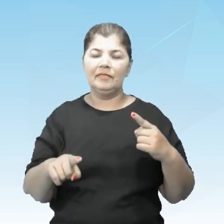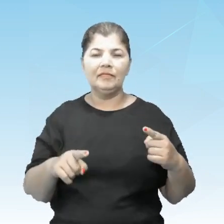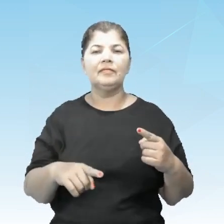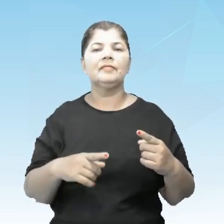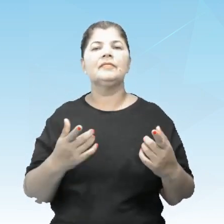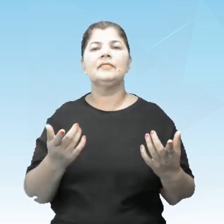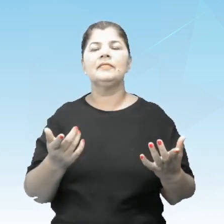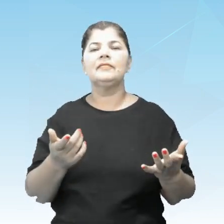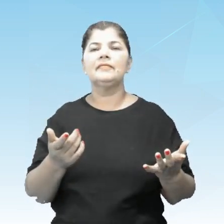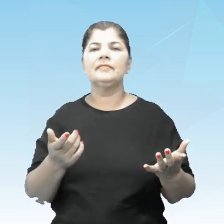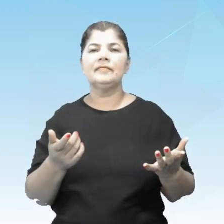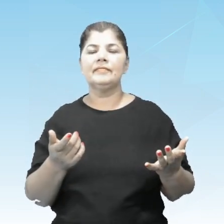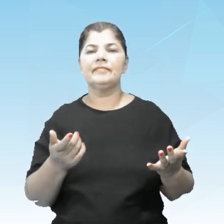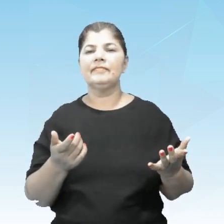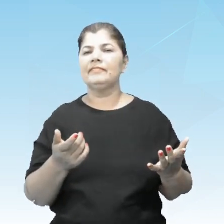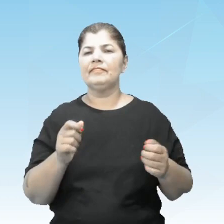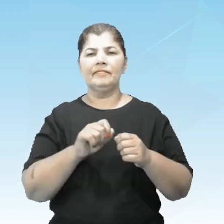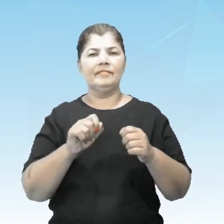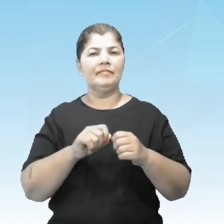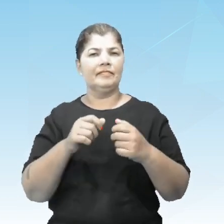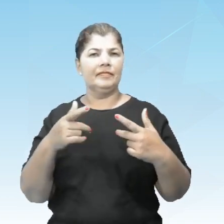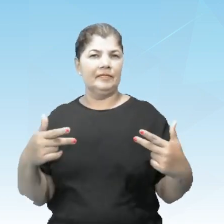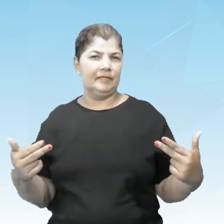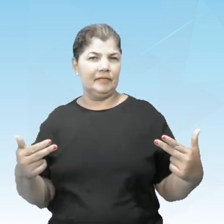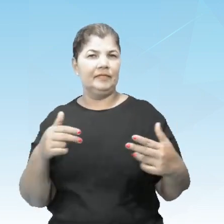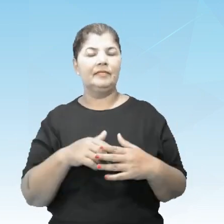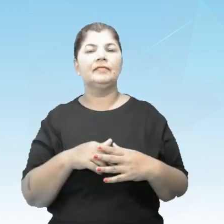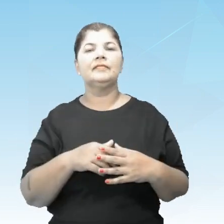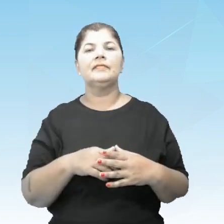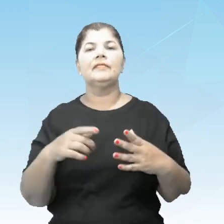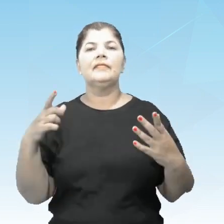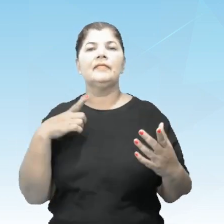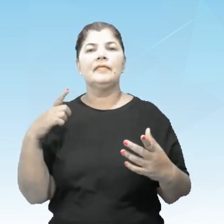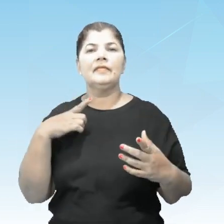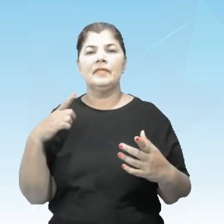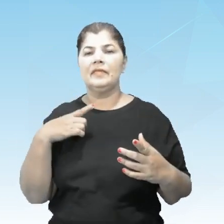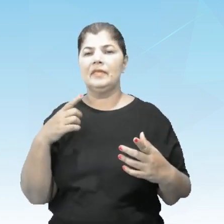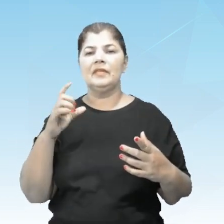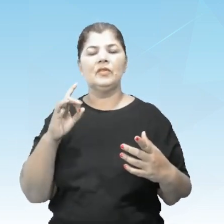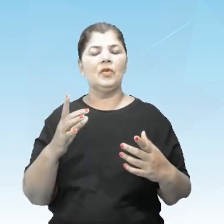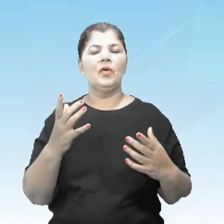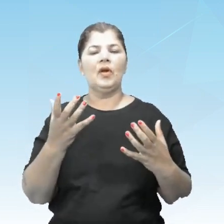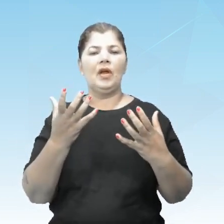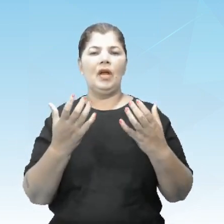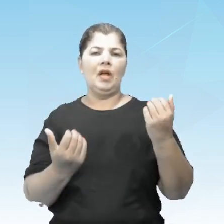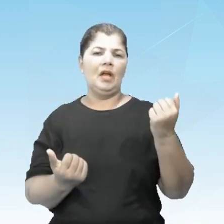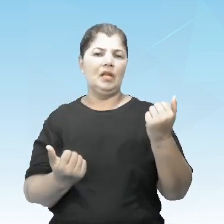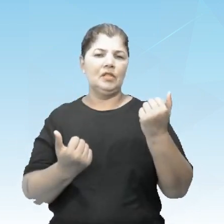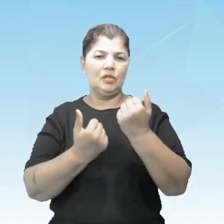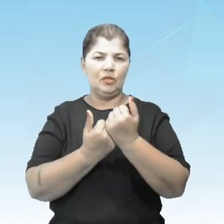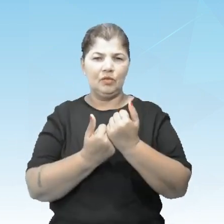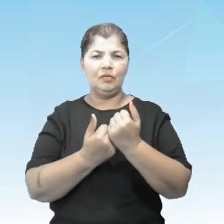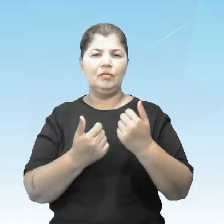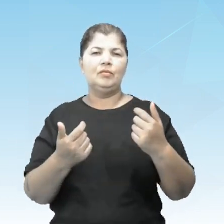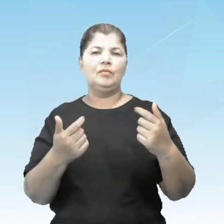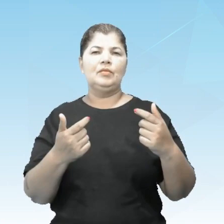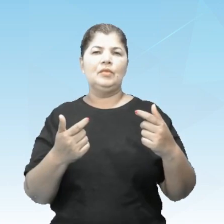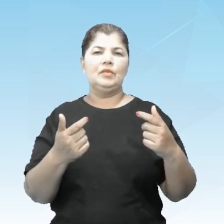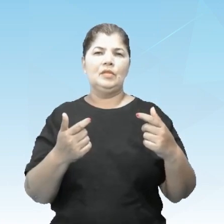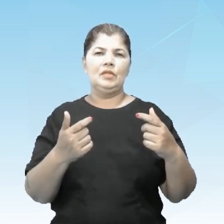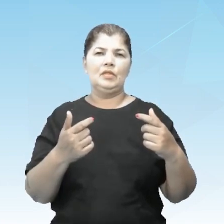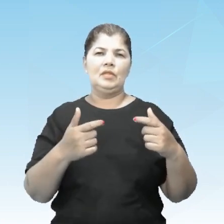sociedades hispano-americanas, os principais cargos do governo, no exército e na